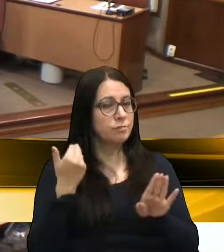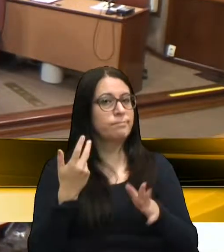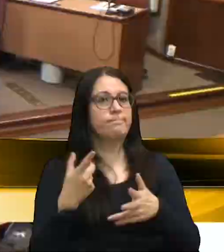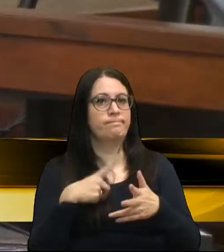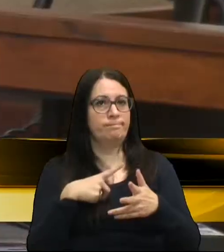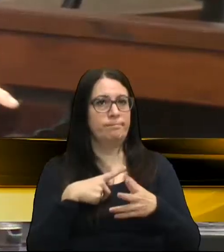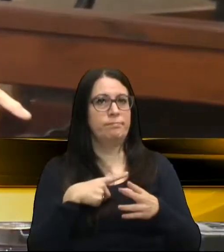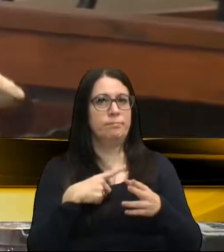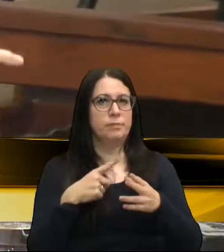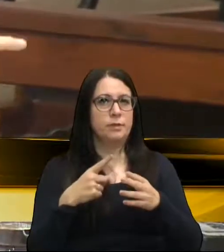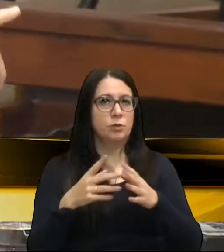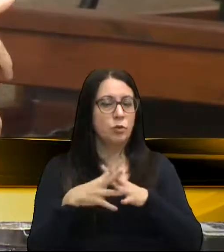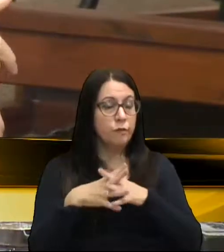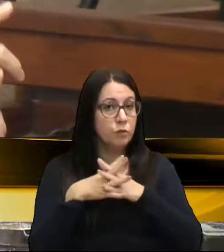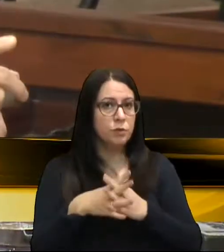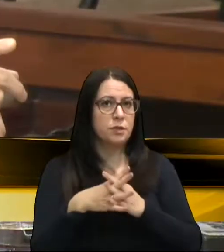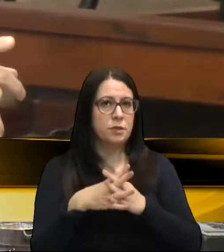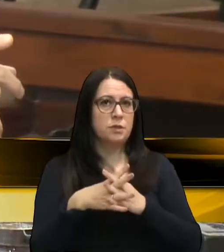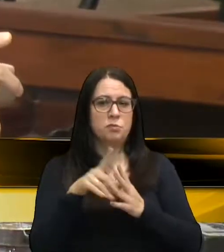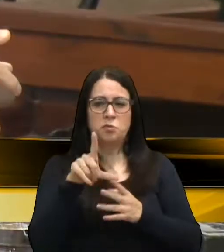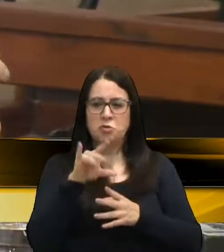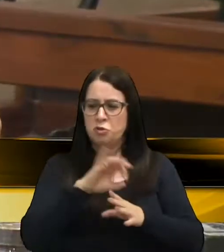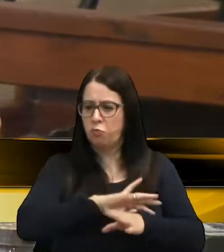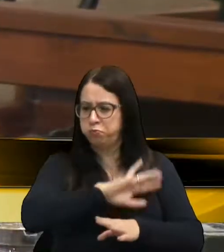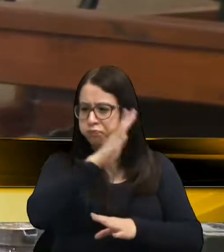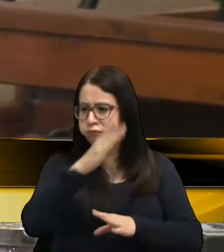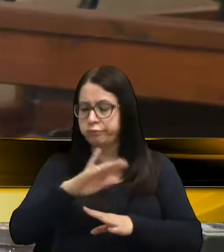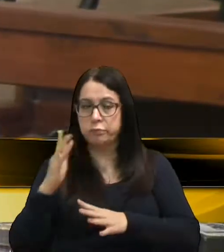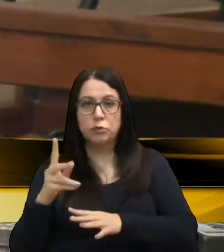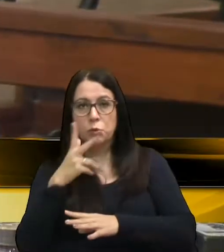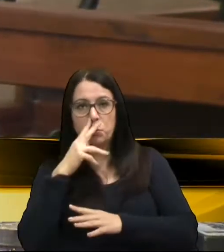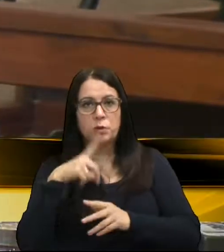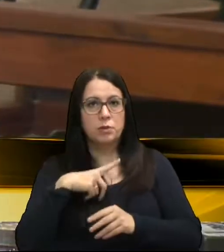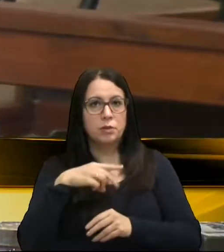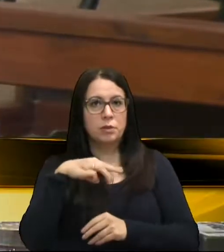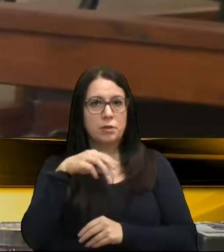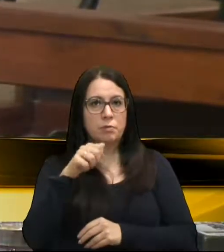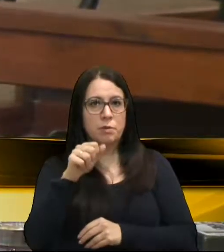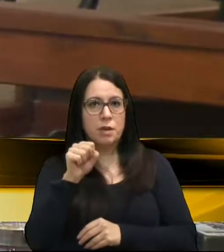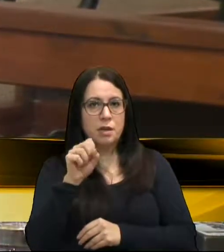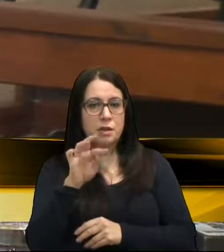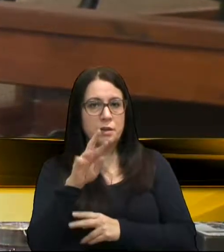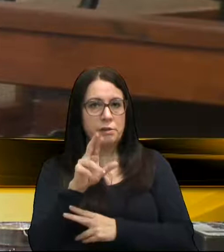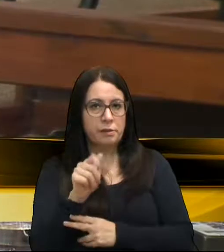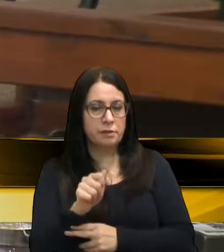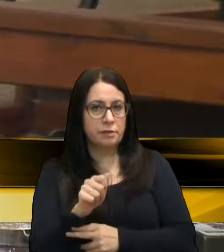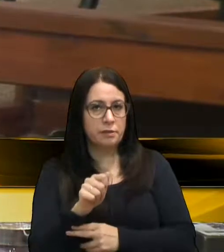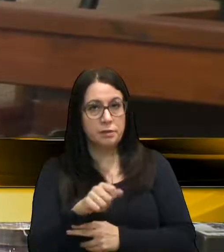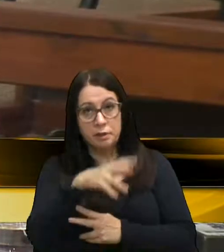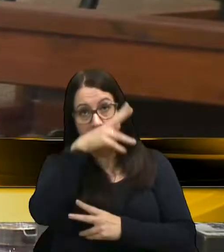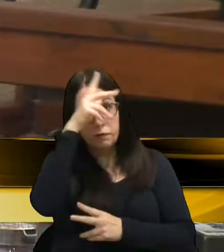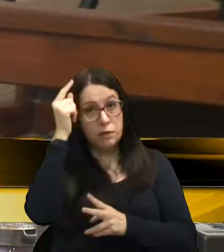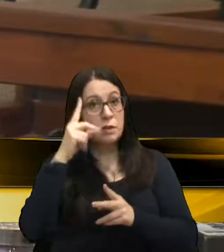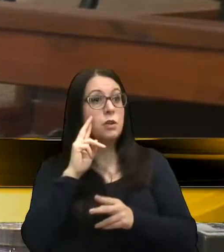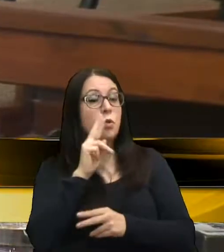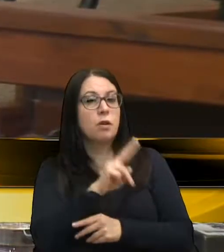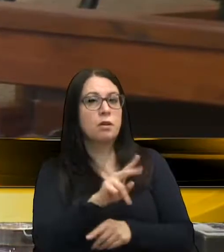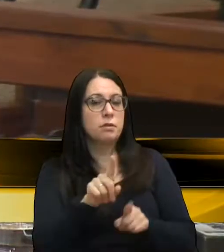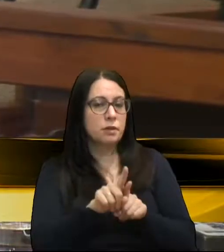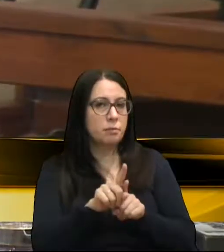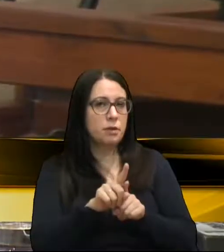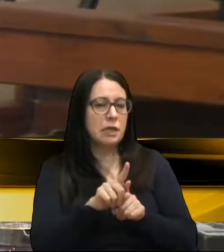ter vandalismo, lixo amontoado, como tem na Maestra, que, aliás, o poder público tem que dar uma olhada, tem